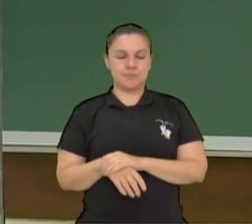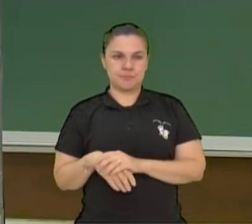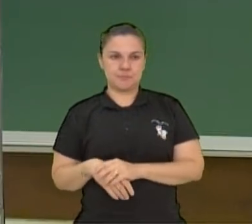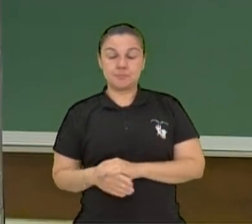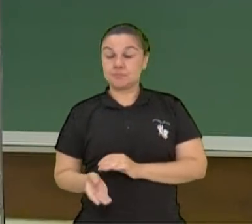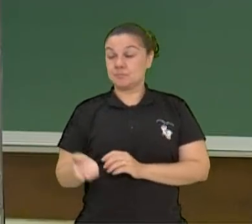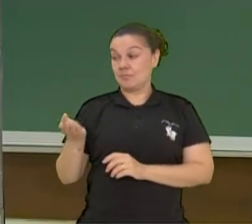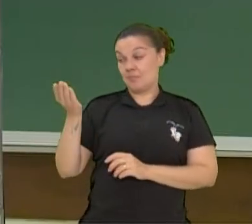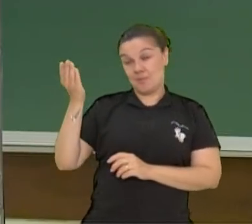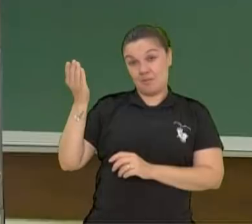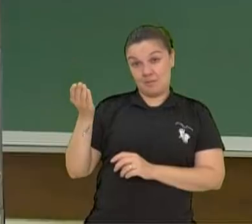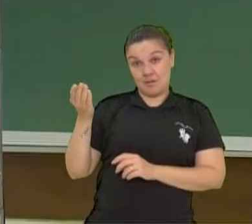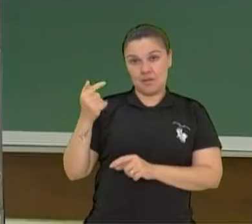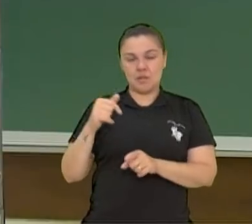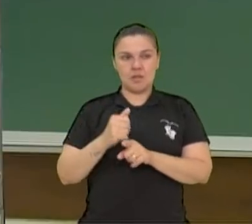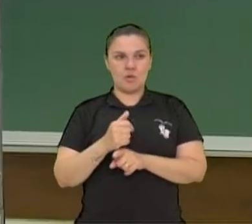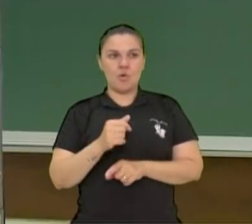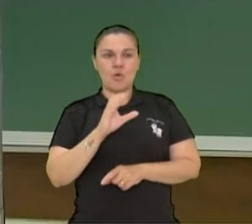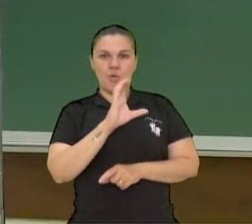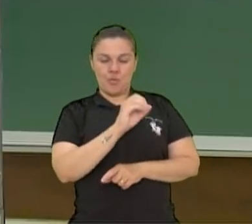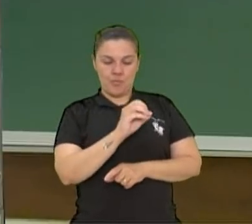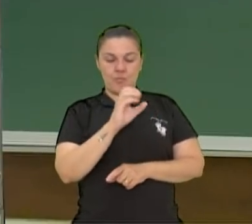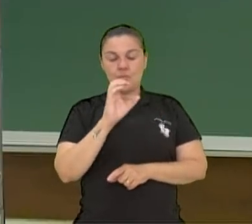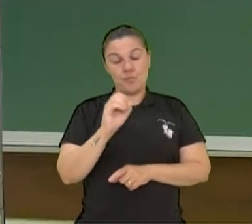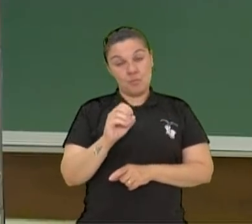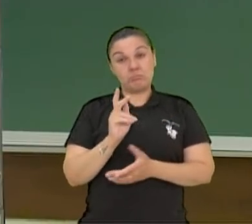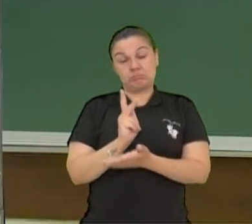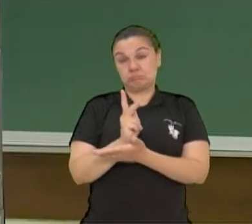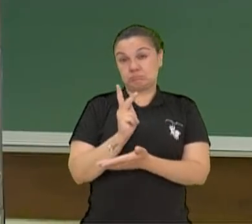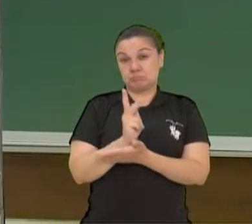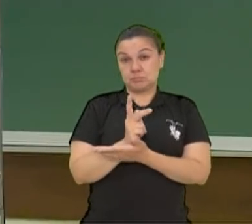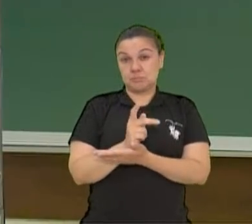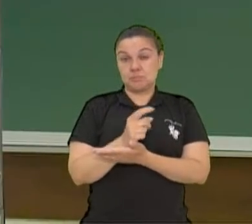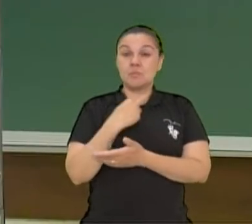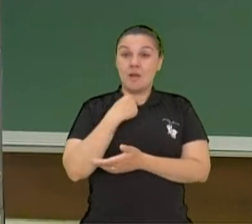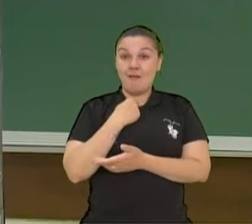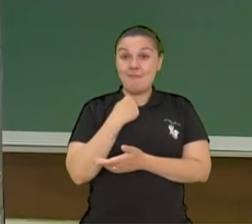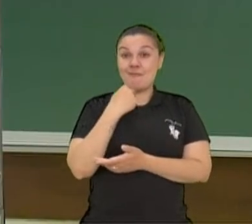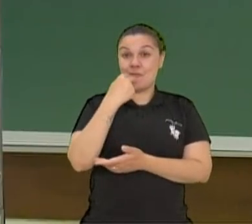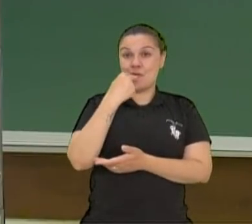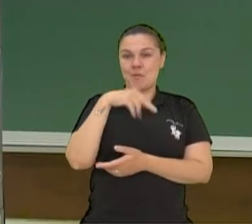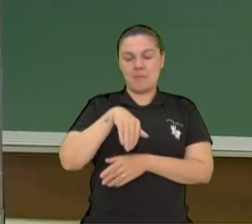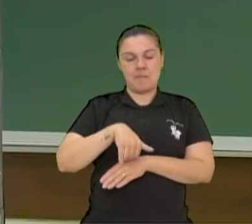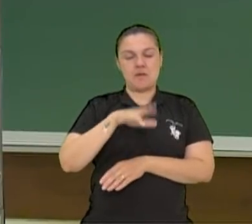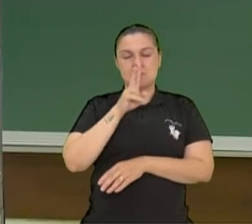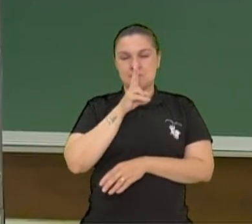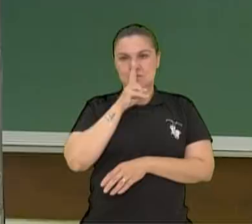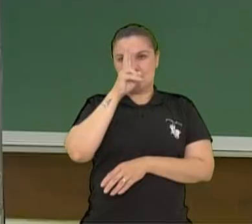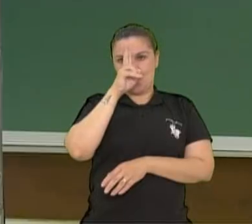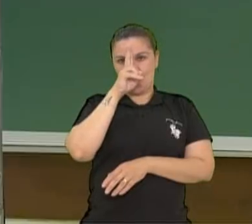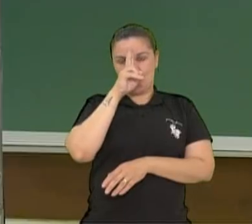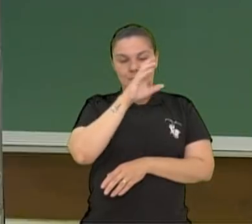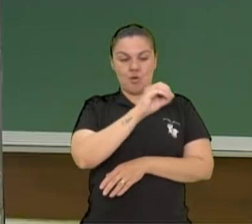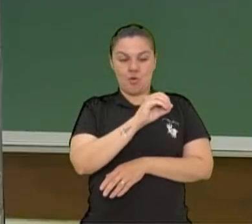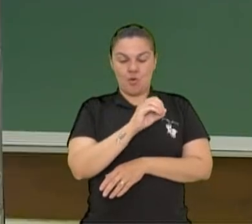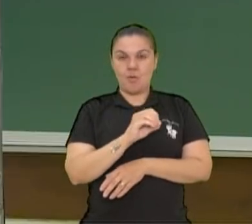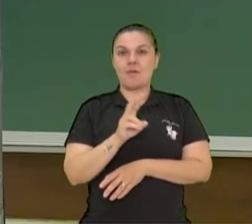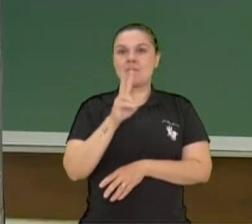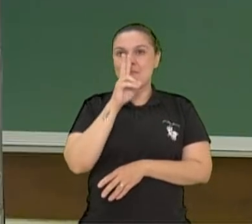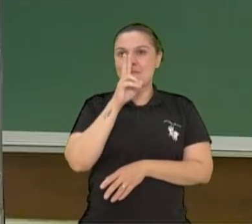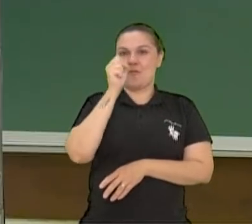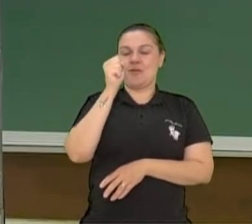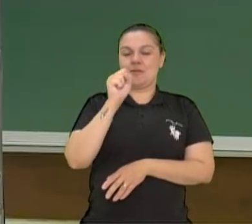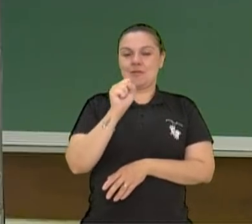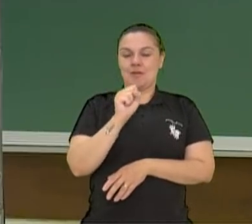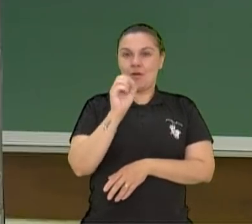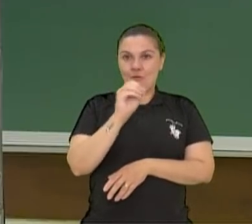caso também, né, voo, embora continue com a sílaba mais forte ali no primeiro o, né, com maior